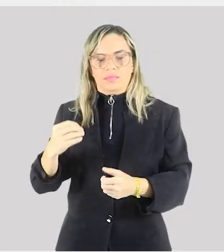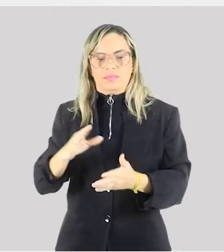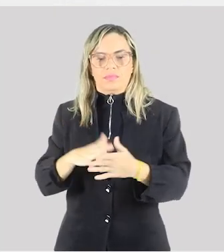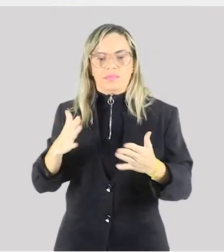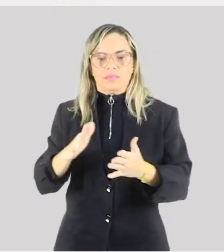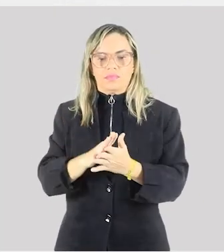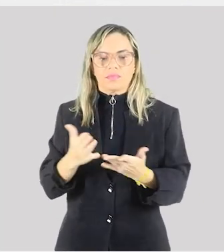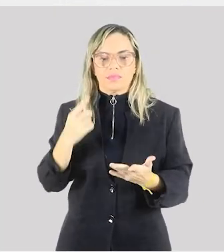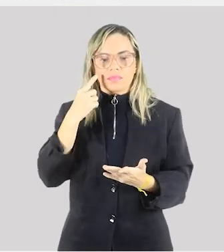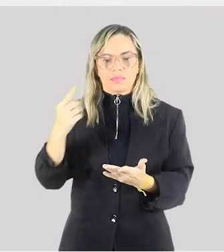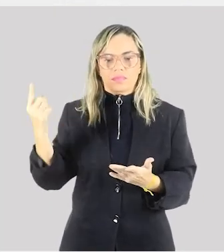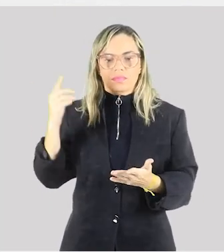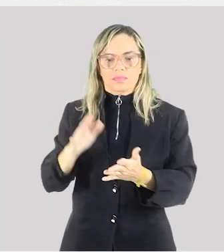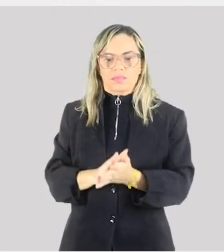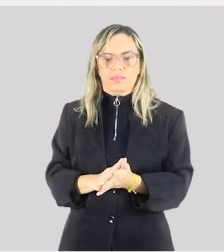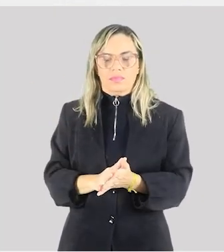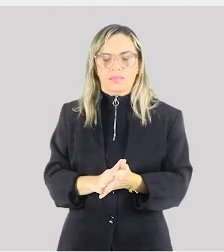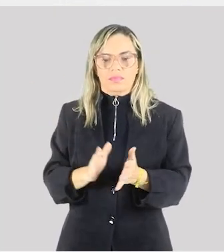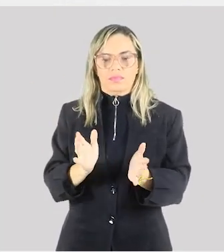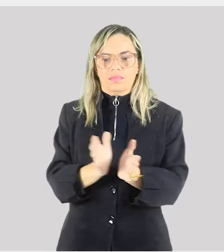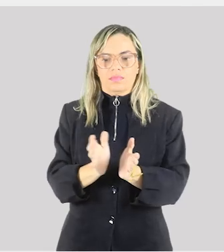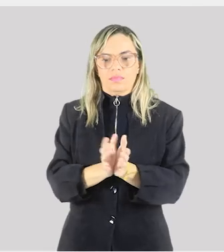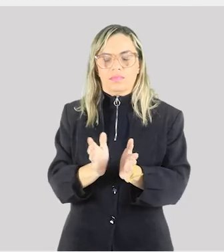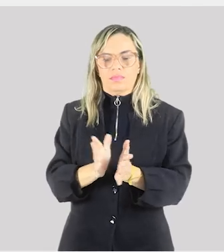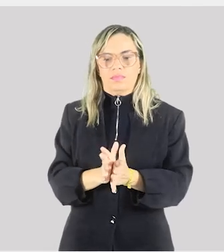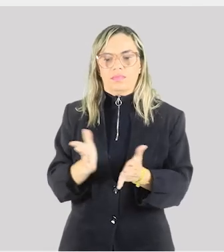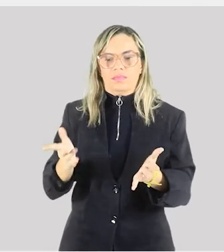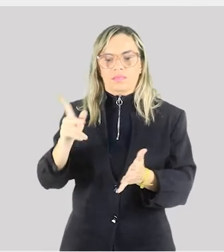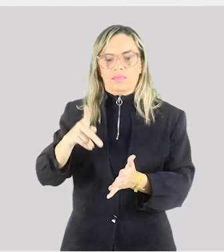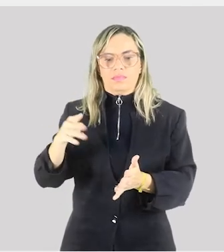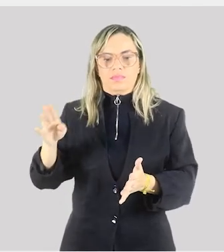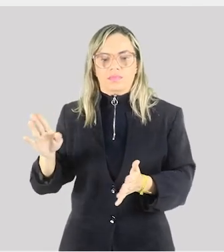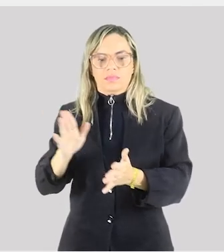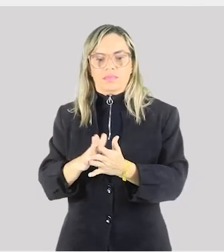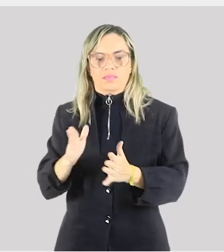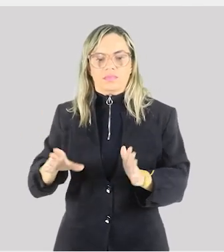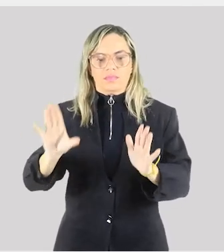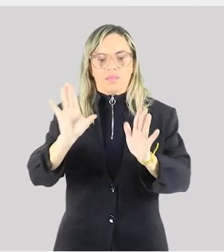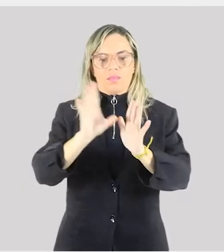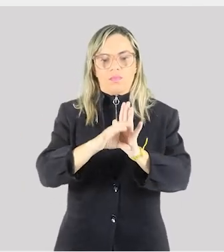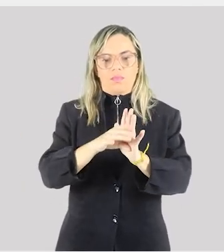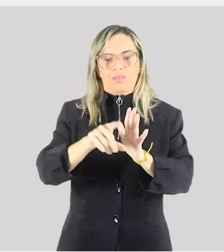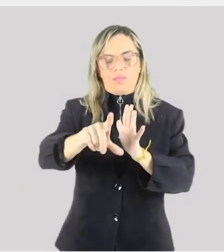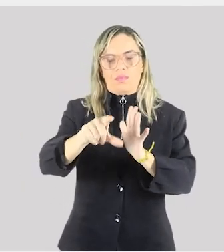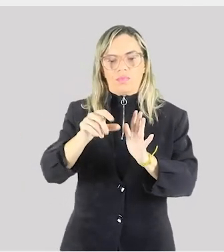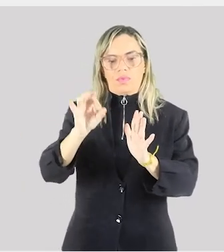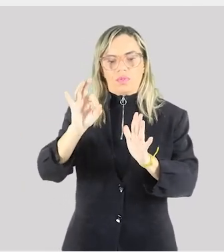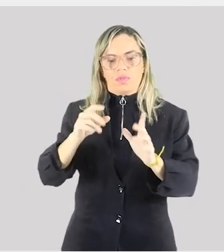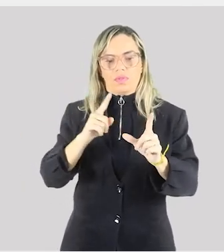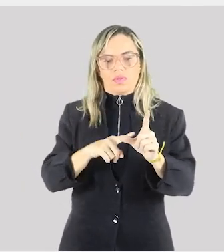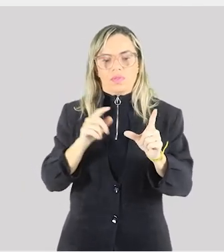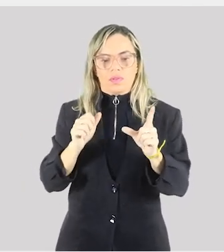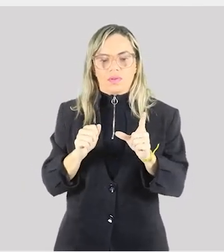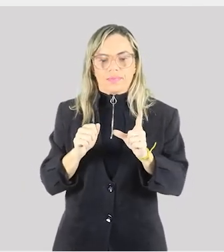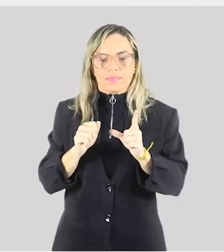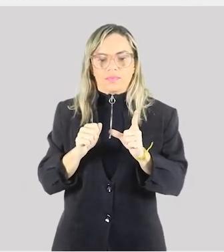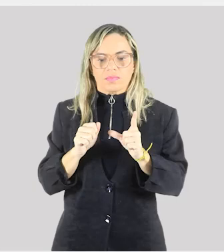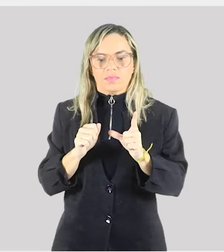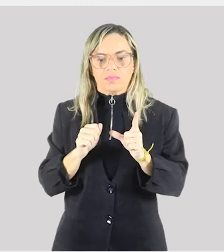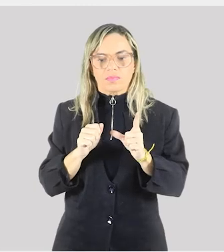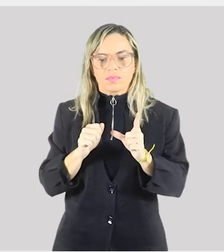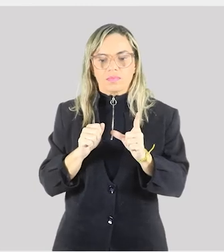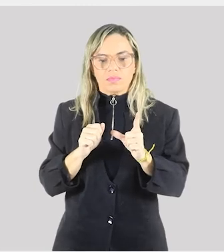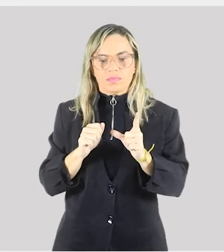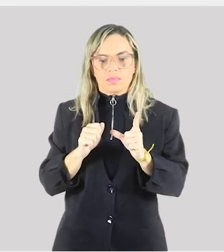Considerando as categorias de agentes públicos e suas definições, assinale a alternativa correta. Os empregados públicos são aqueles